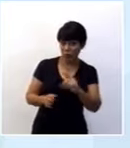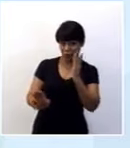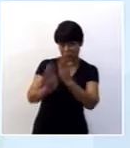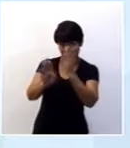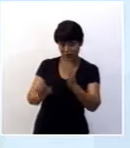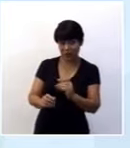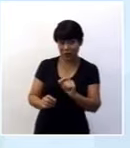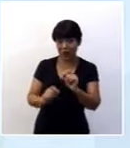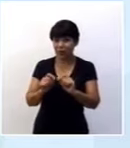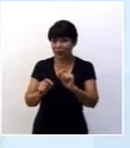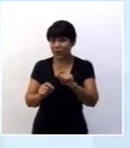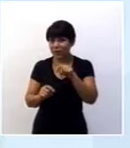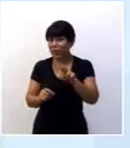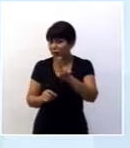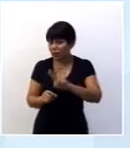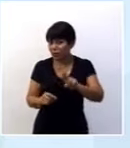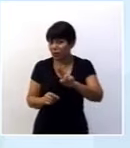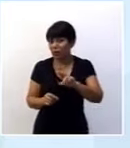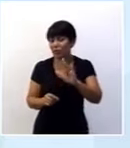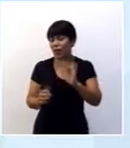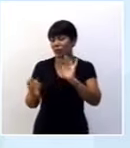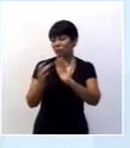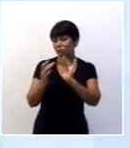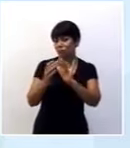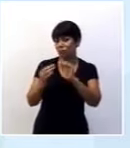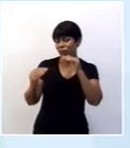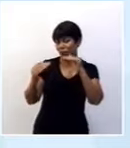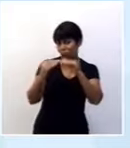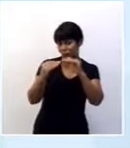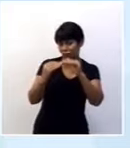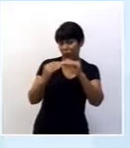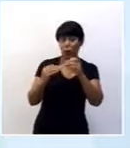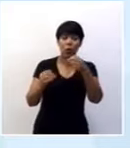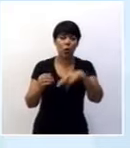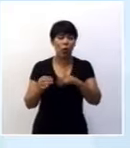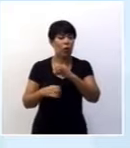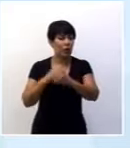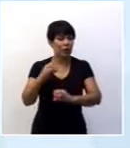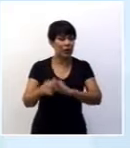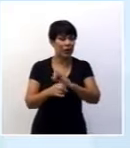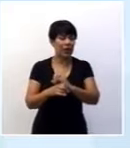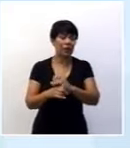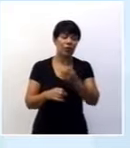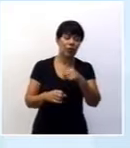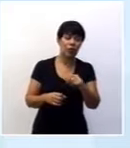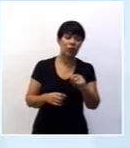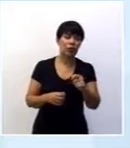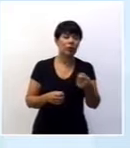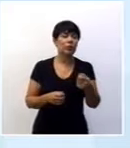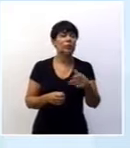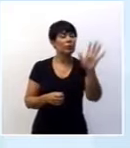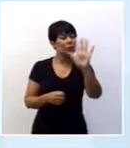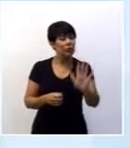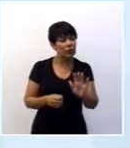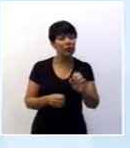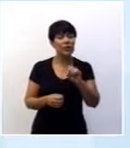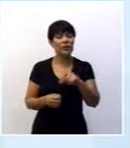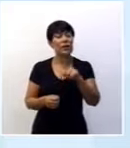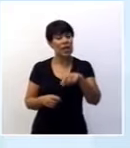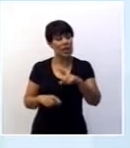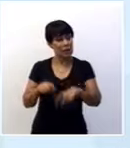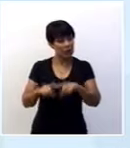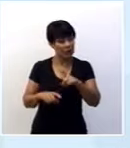que aquilo que você utilizou ou nas aulas de geografia ou na mídia mesmo, se aquilo lá faz parte, se são